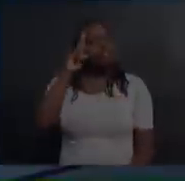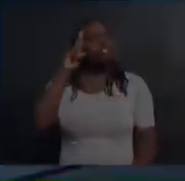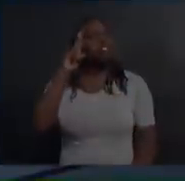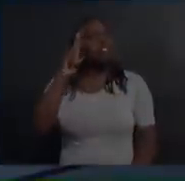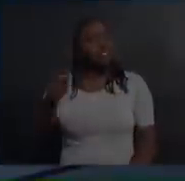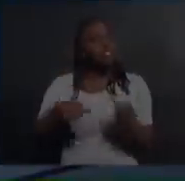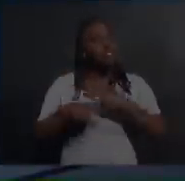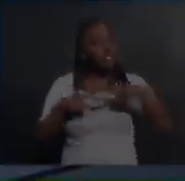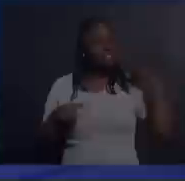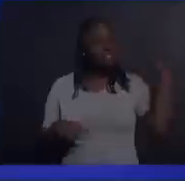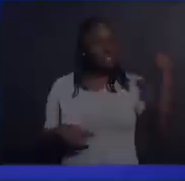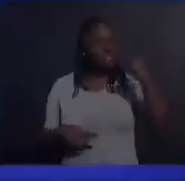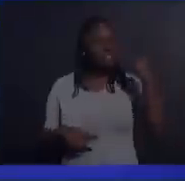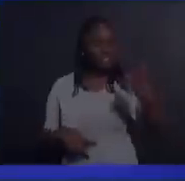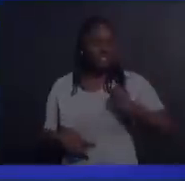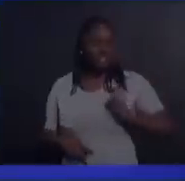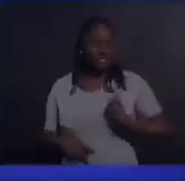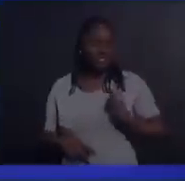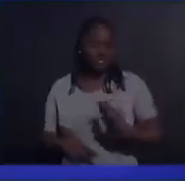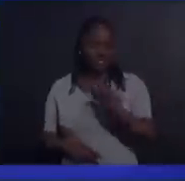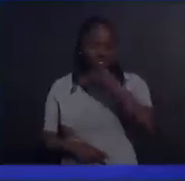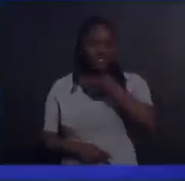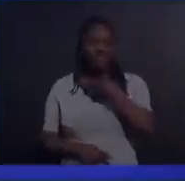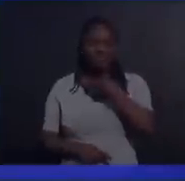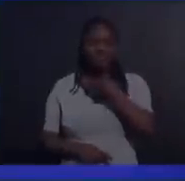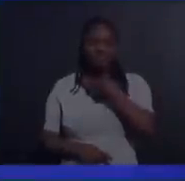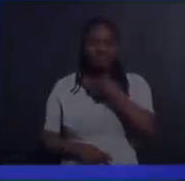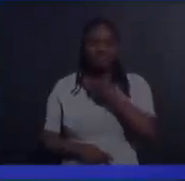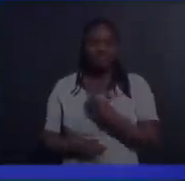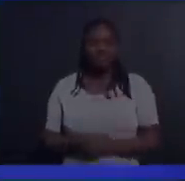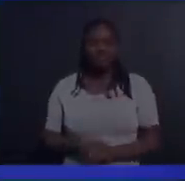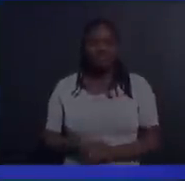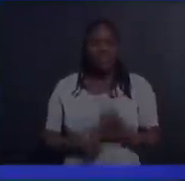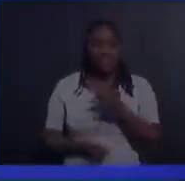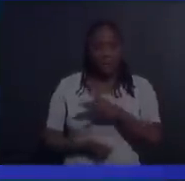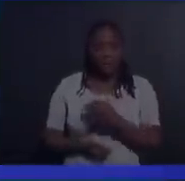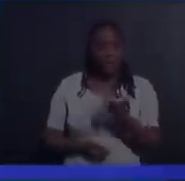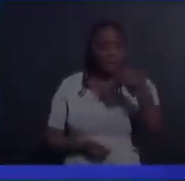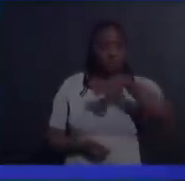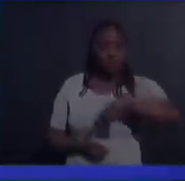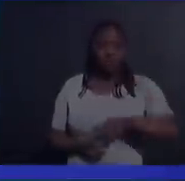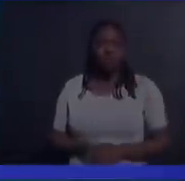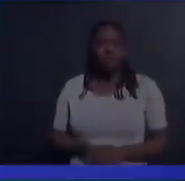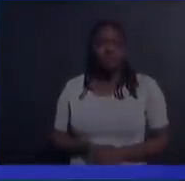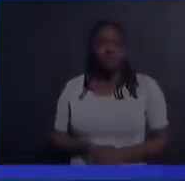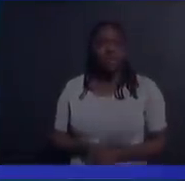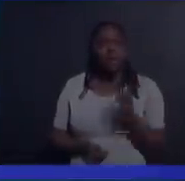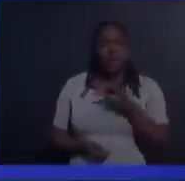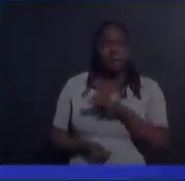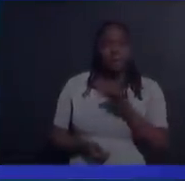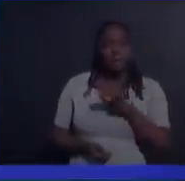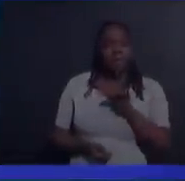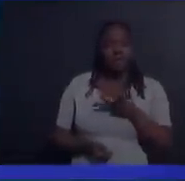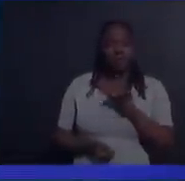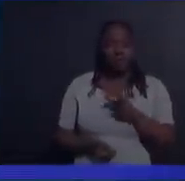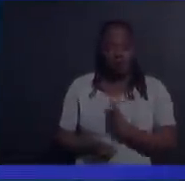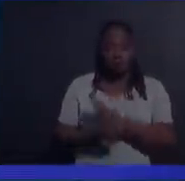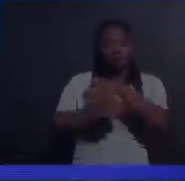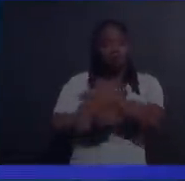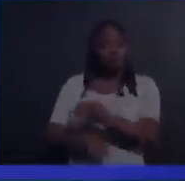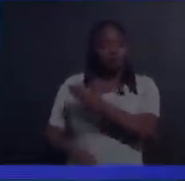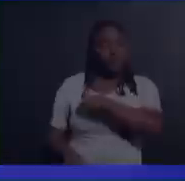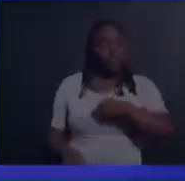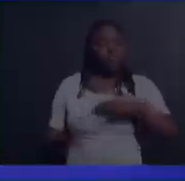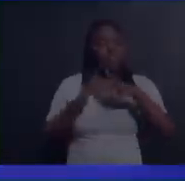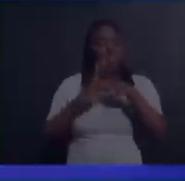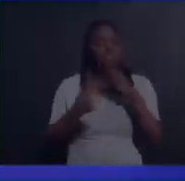são vencedores na vida sentimental. Outro medo, medo de envolver na igreja, ou seja, tem